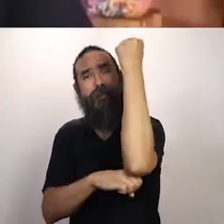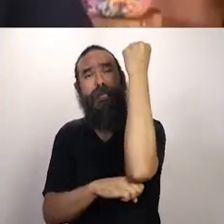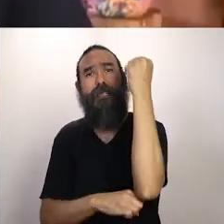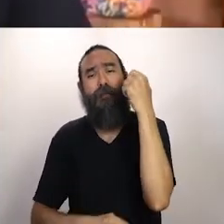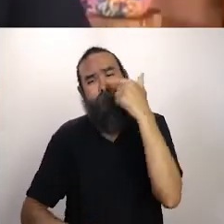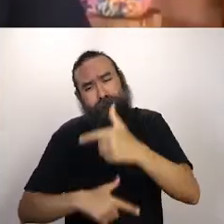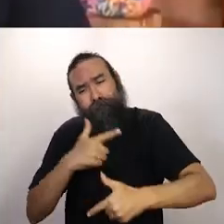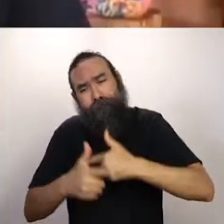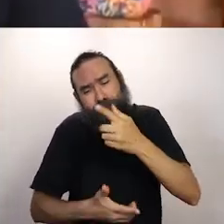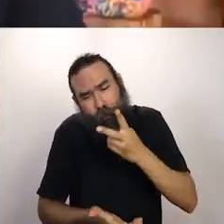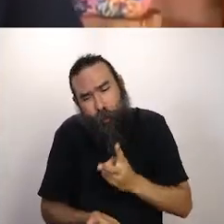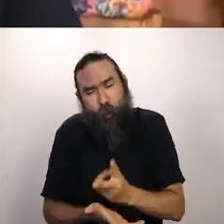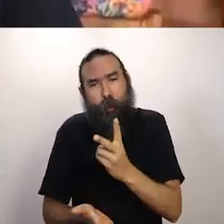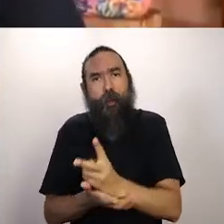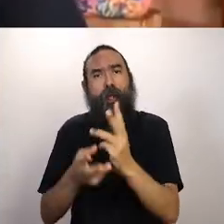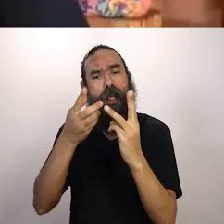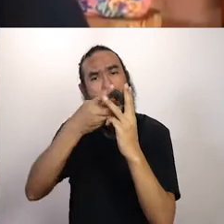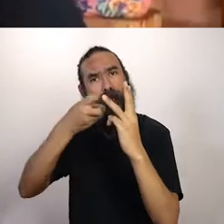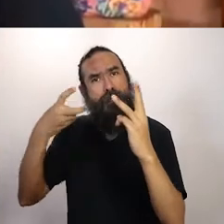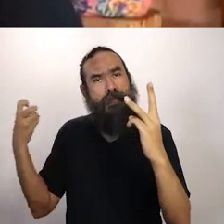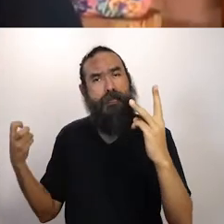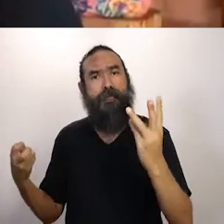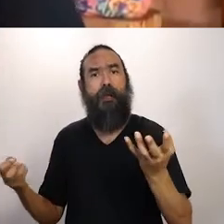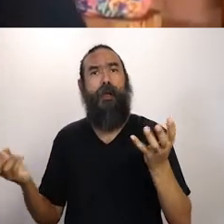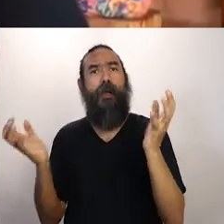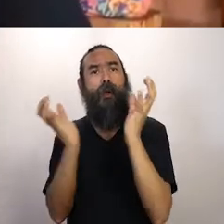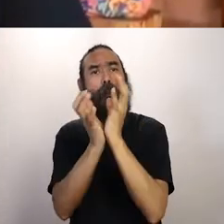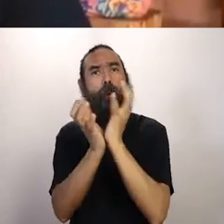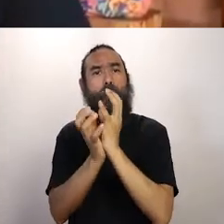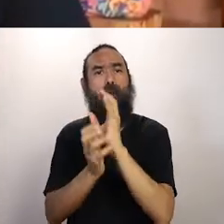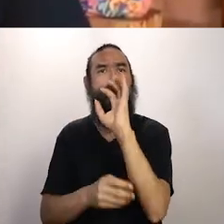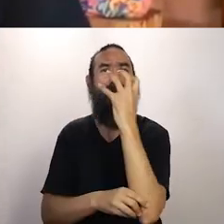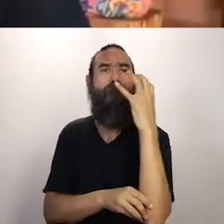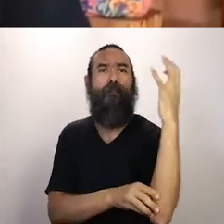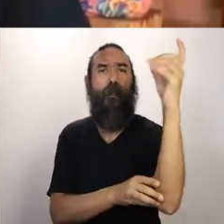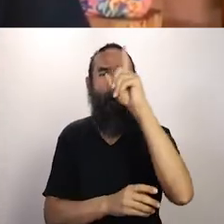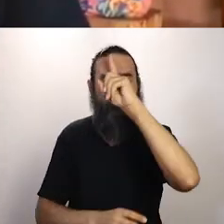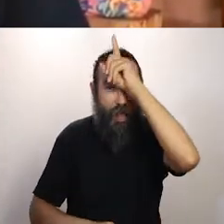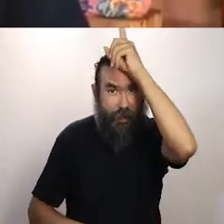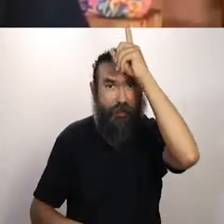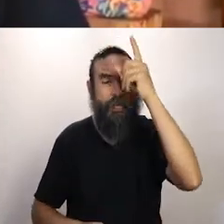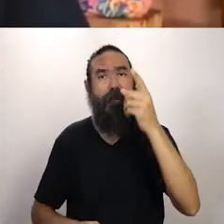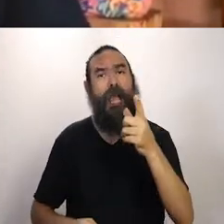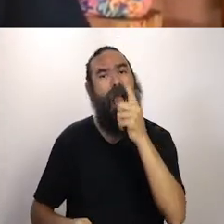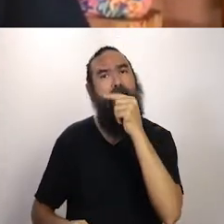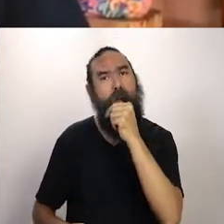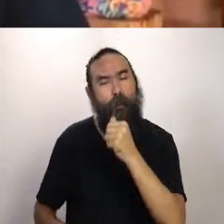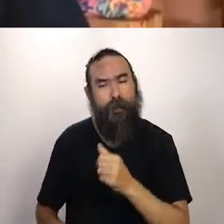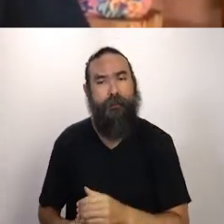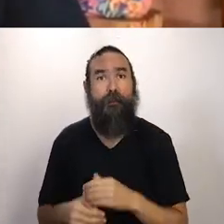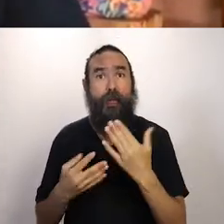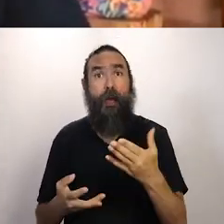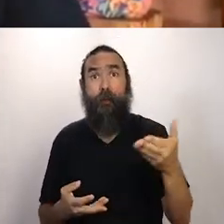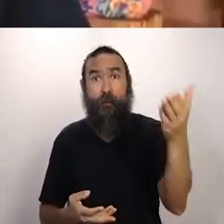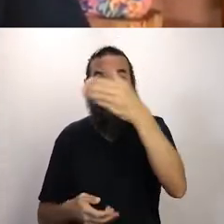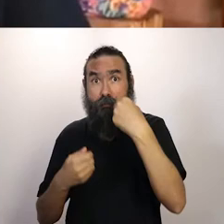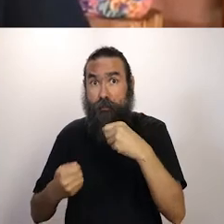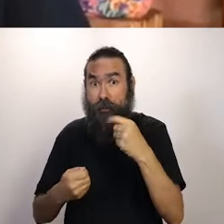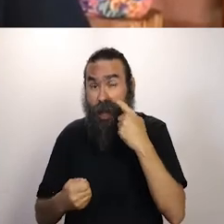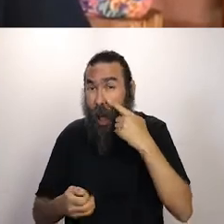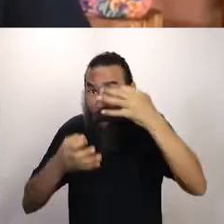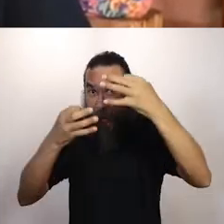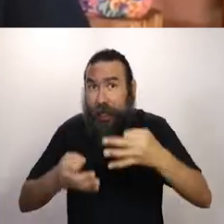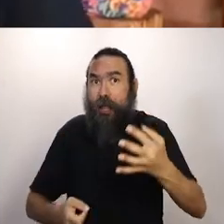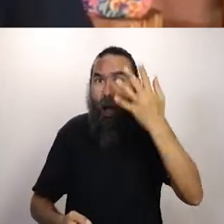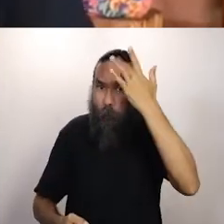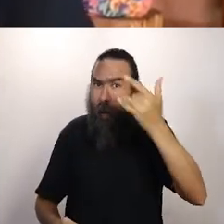dos povos tradicionais, dos povos da floresta, dos povos das águas. Então, estejam todos muito atentos e fiquem com a gente, que